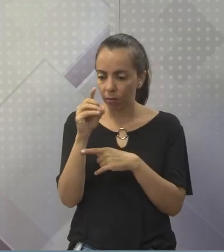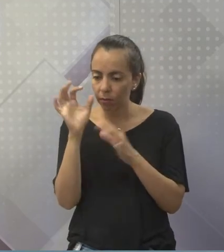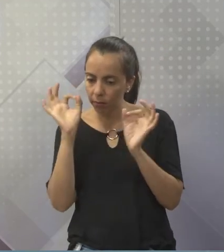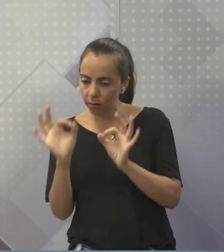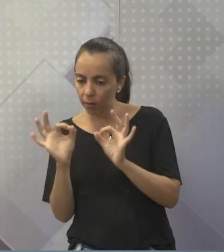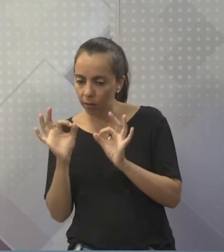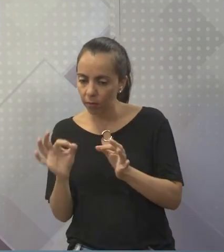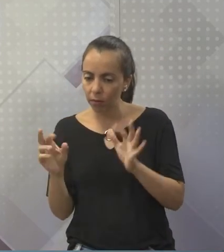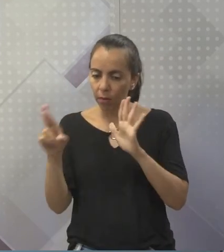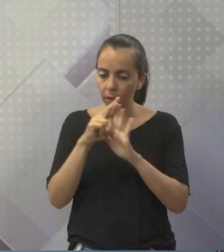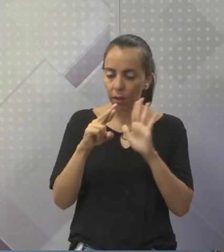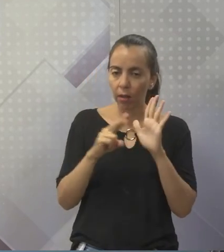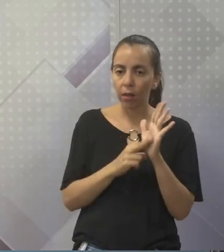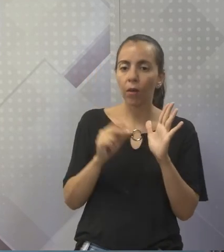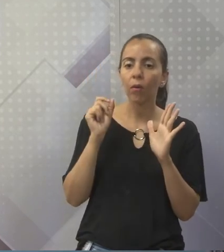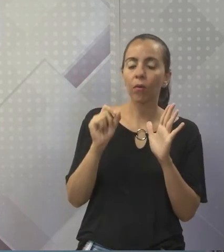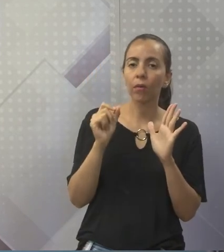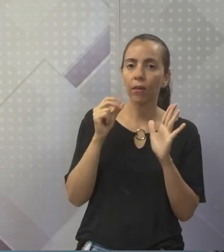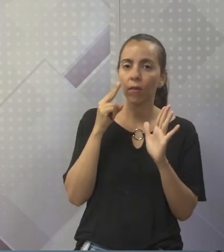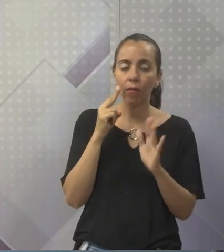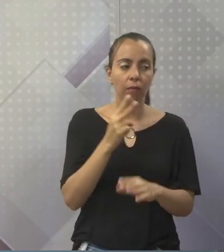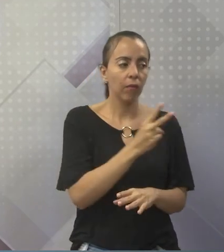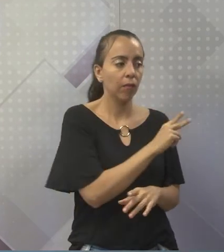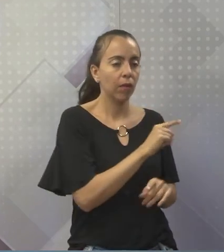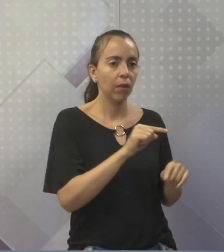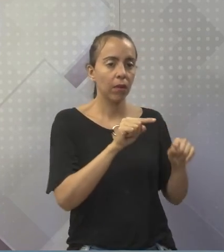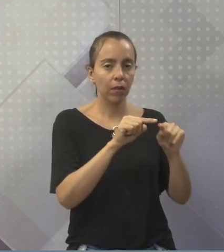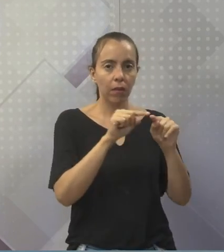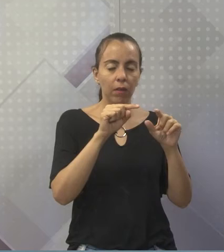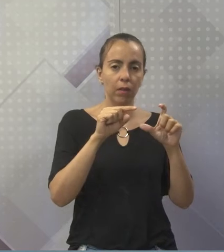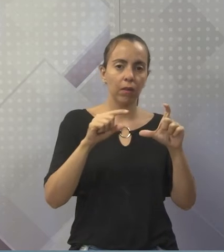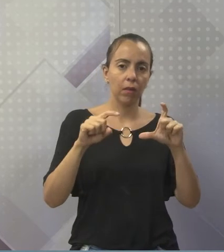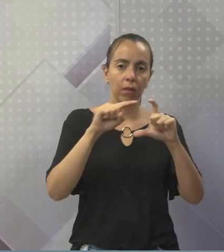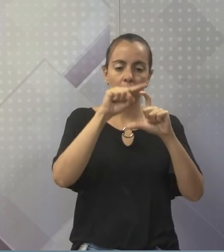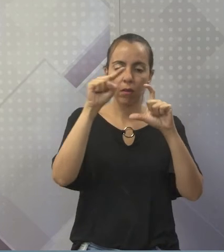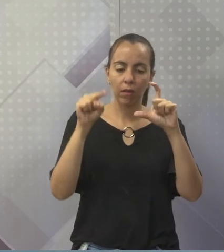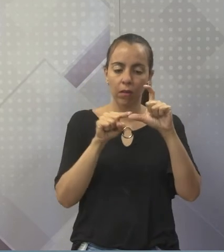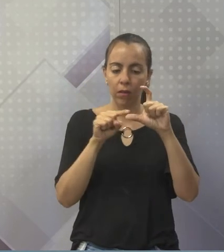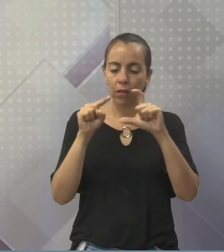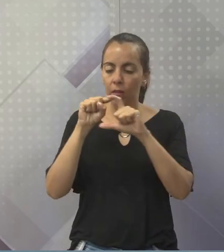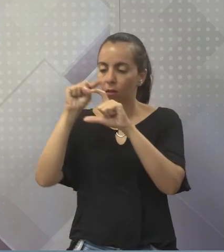flechas. A gente vê aqui que zero